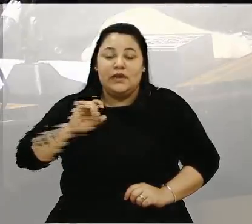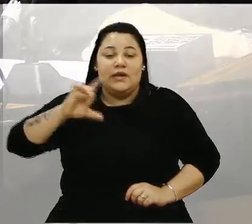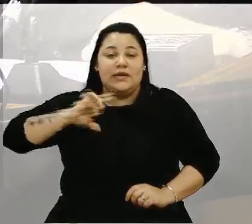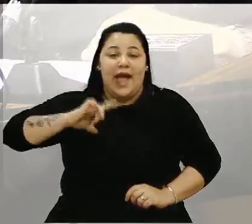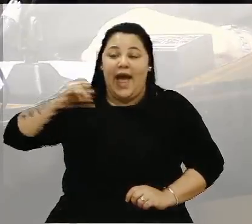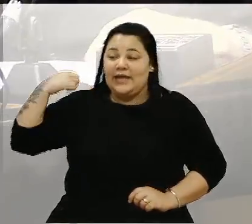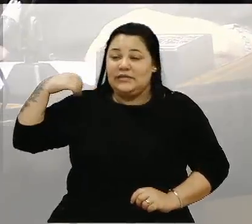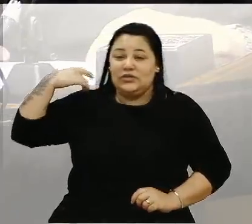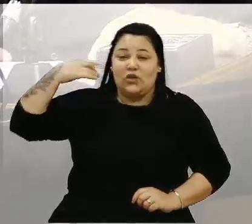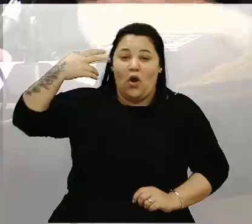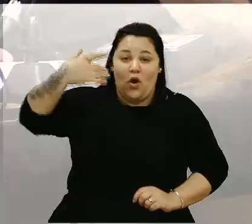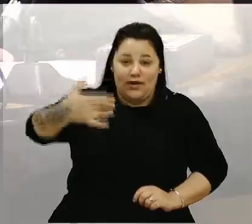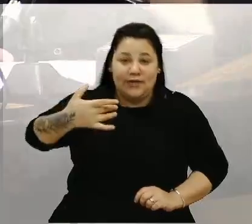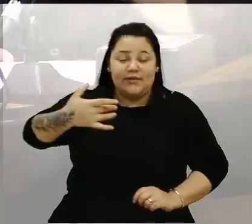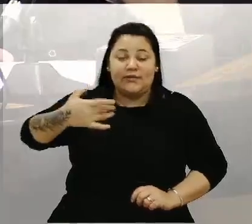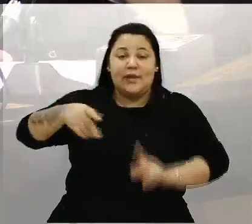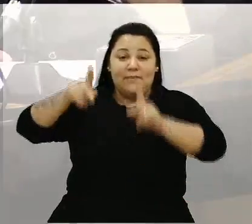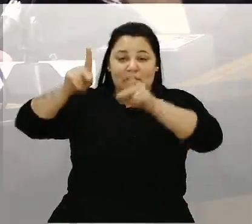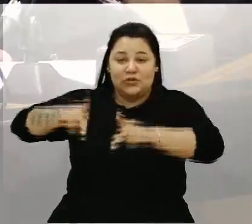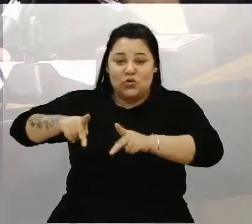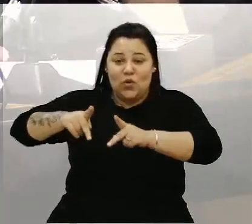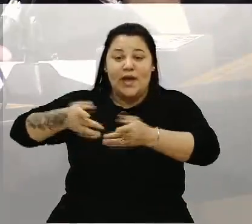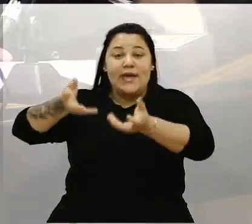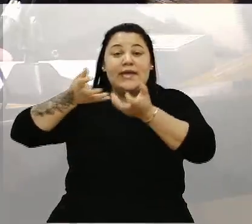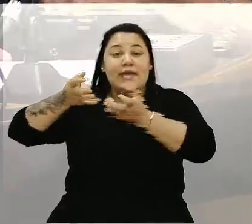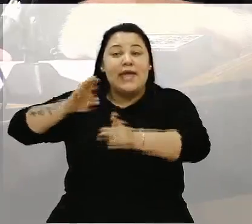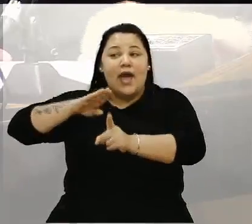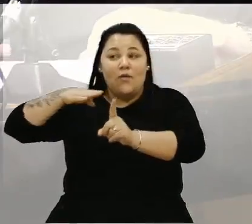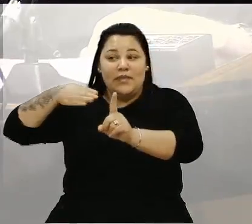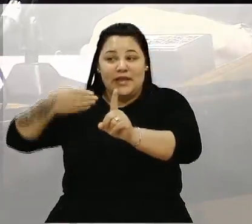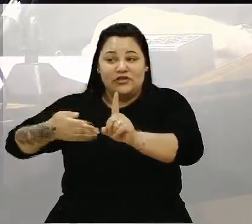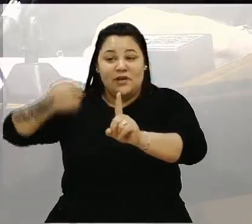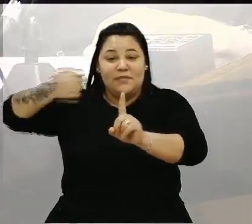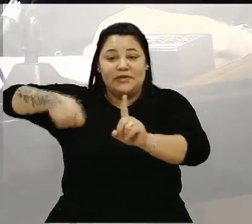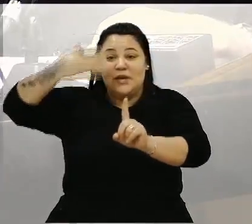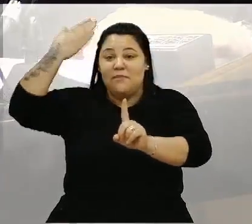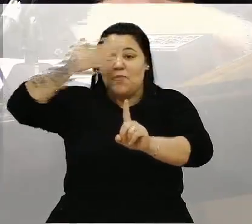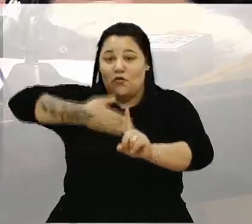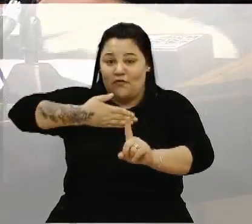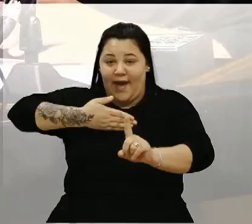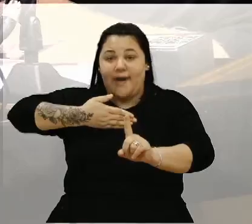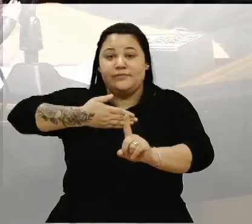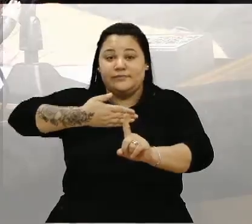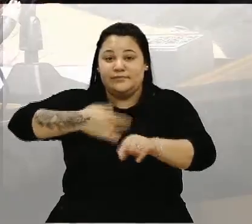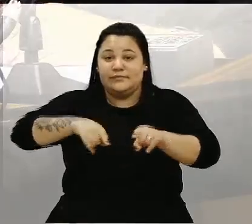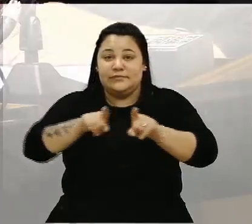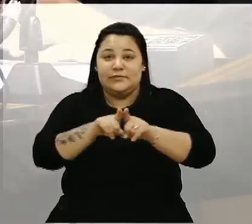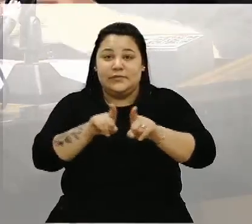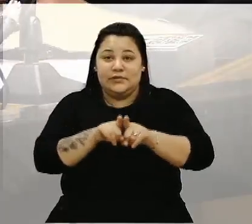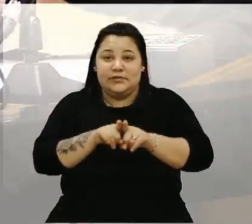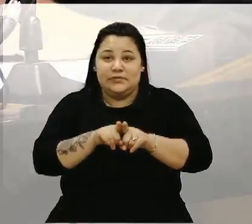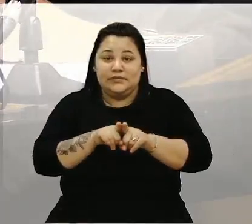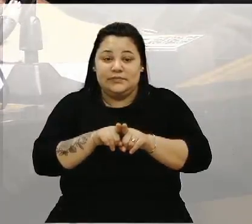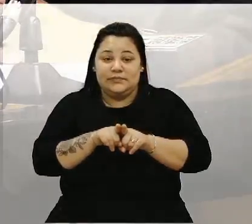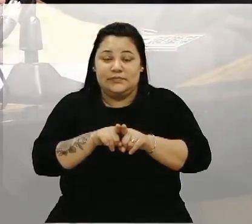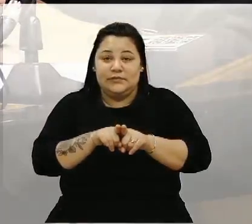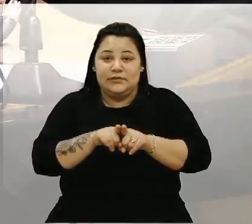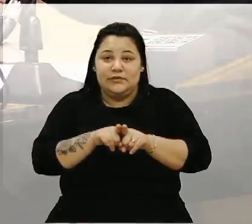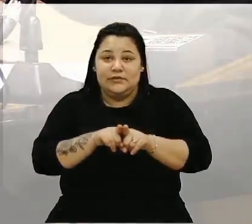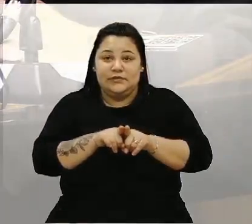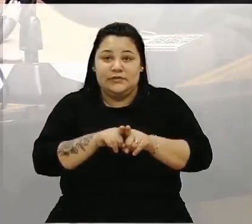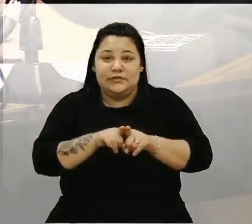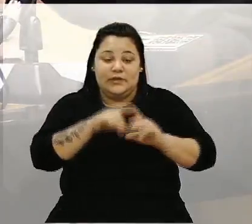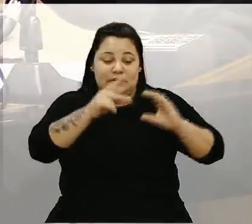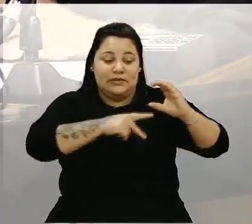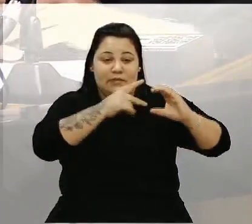biográfica da pessoa que se deseja homenagear a subscrição de 1/3 dos membros da Câmara